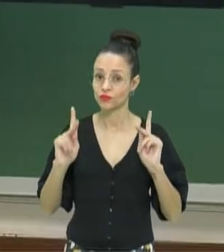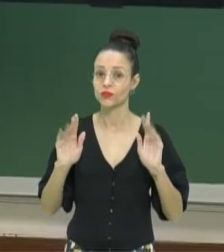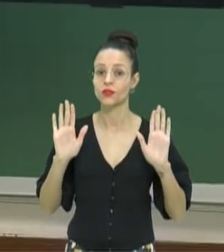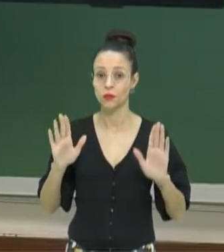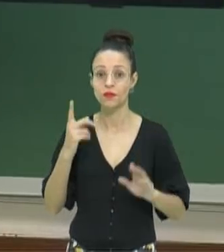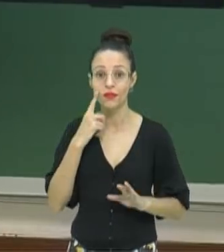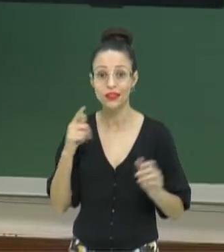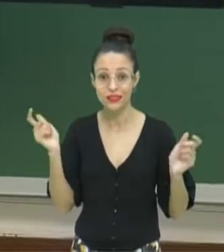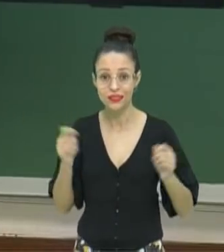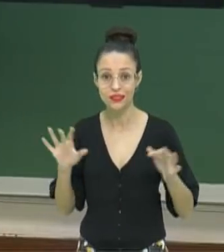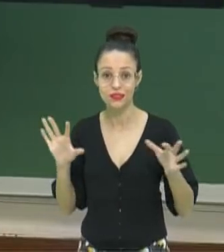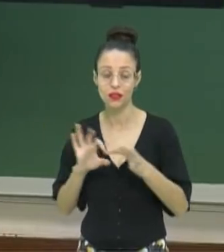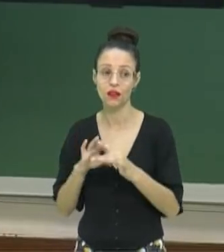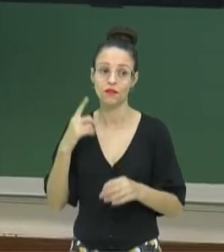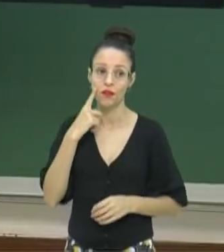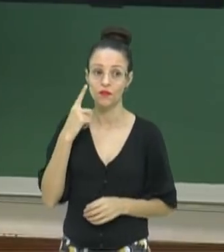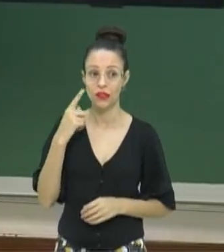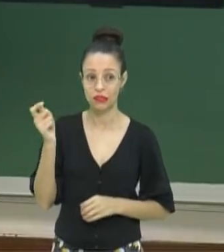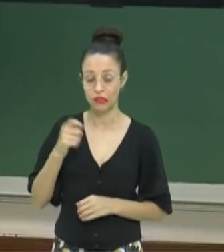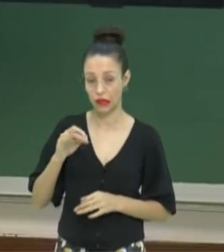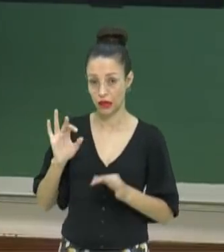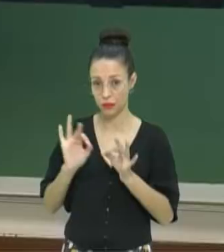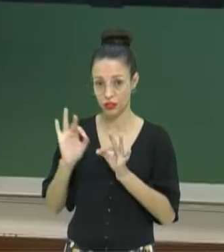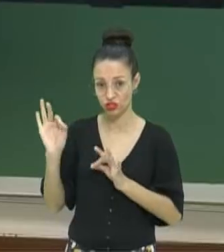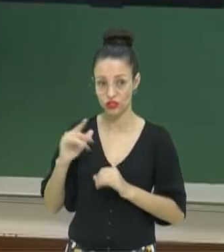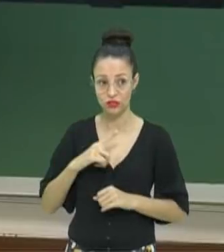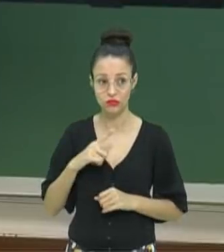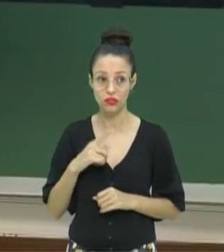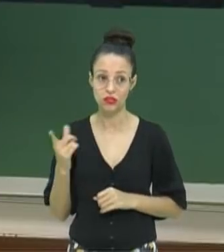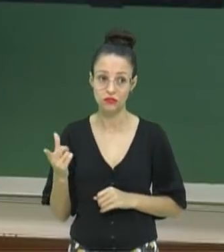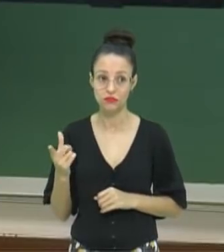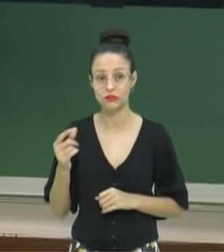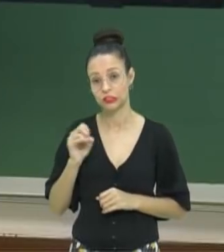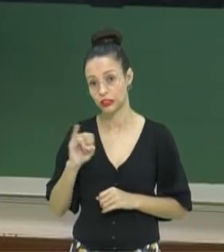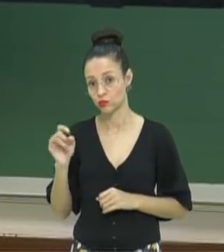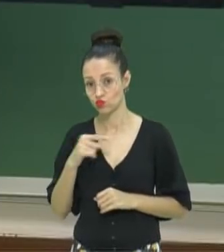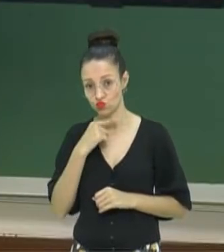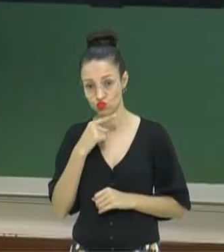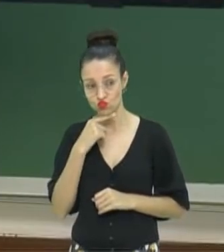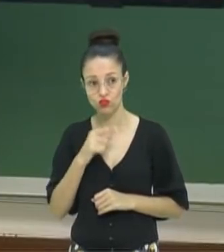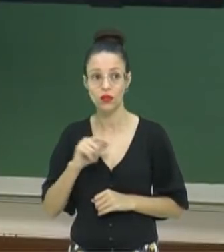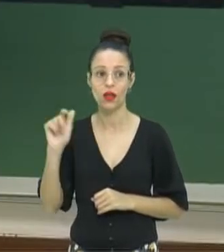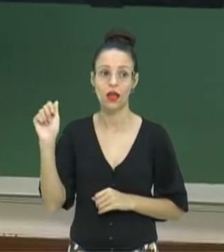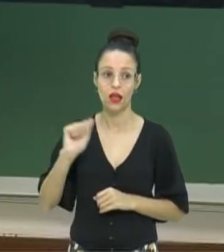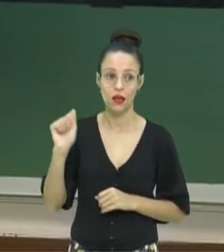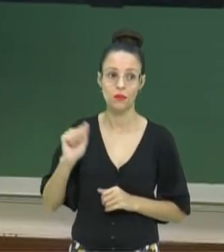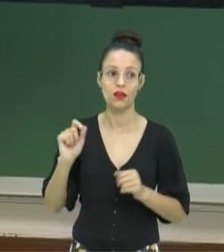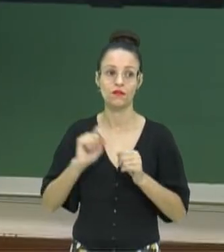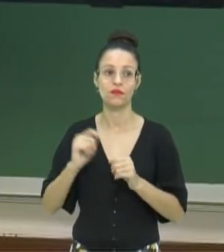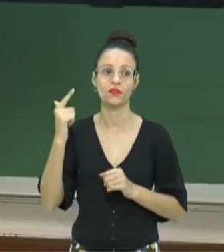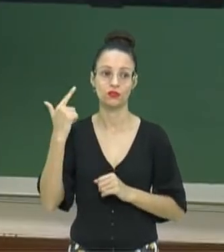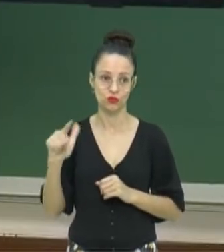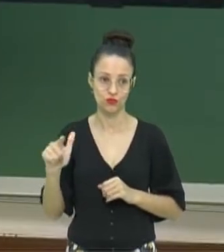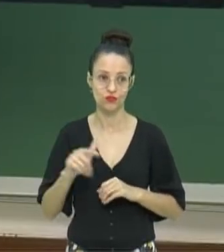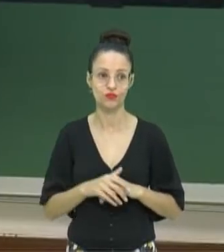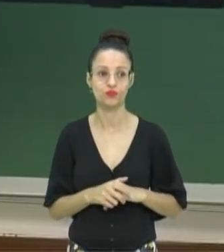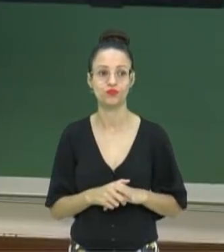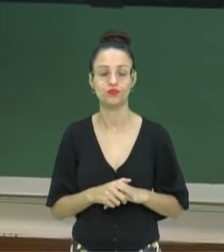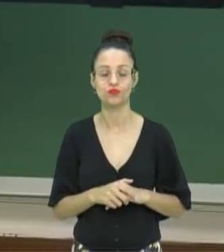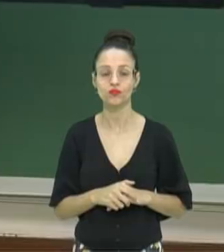dá certo. Eu tenho que ver se eu tenho as medidas que eu preciso, tá bom? Se não der, você apaga e reparte de uma outra